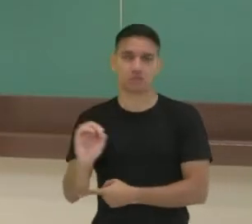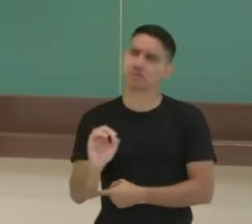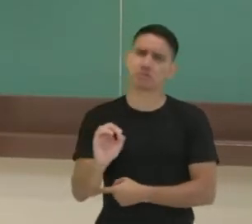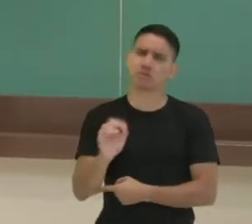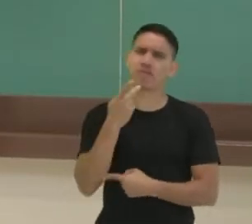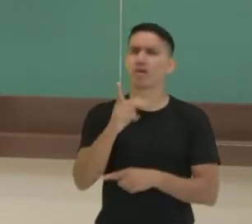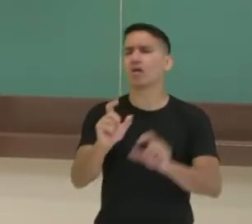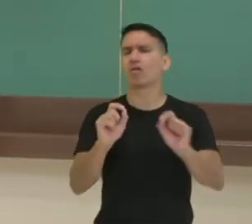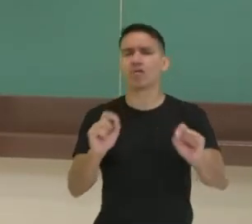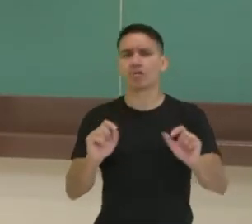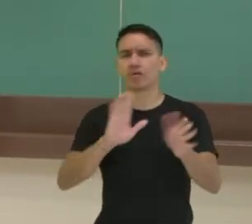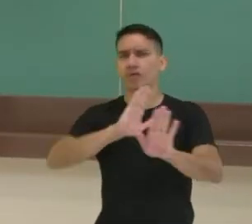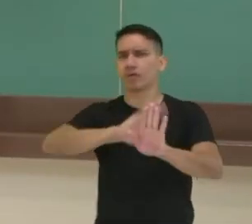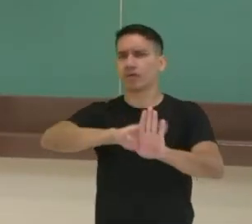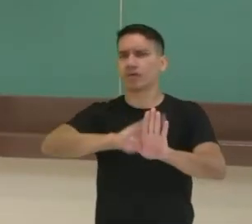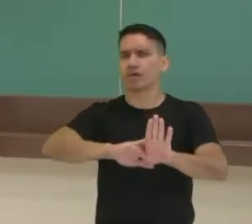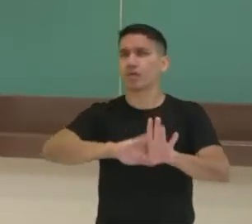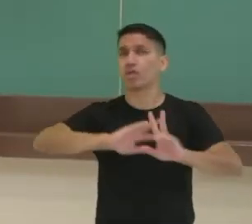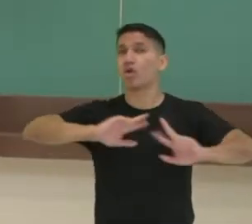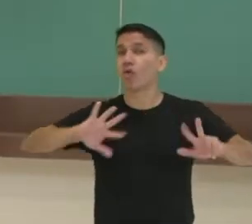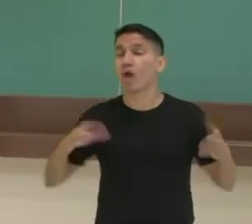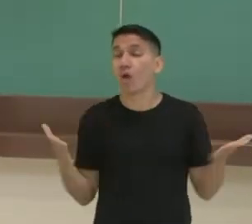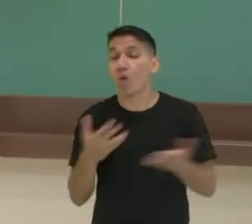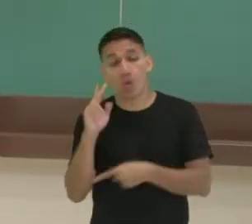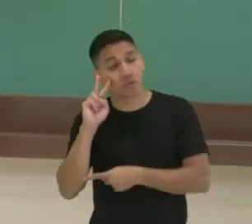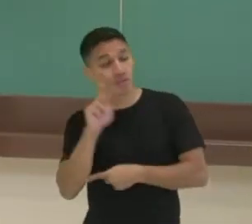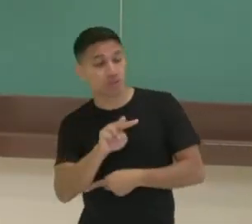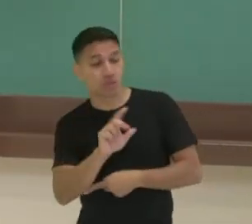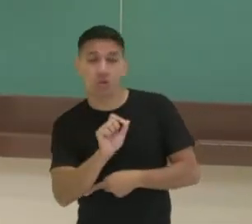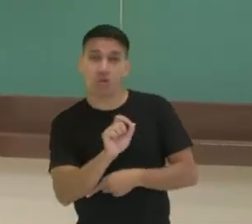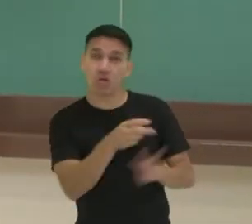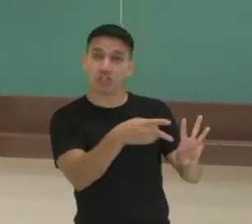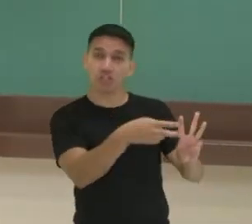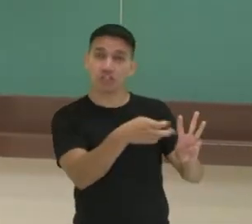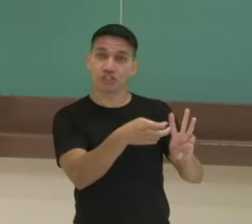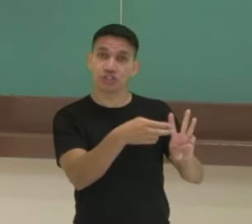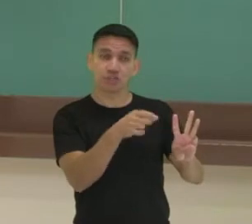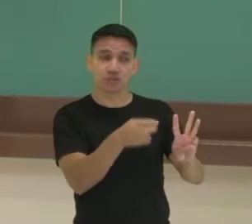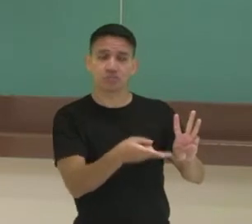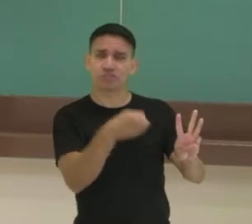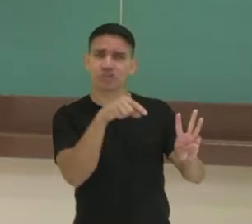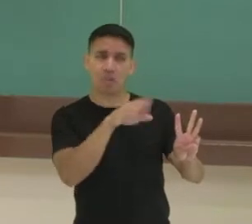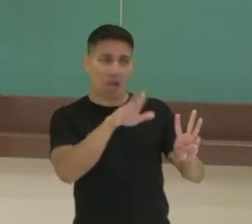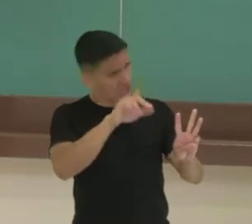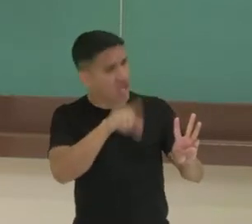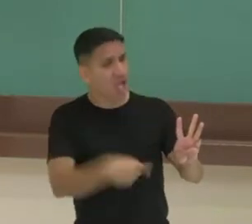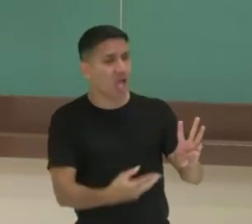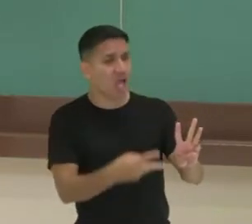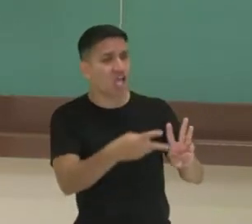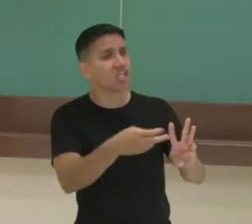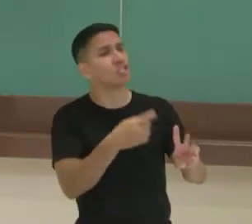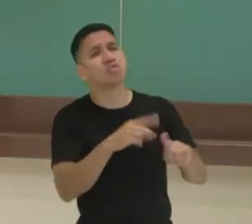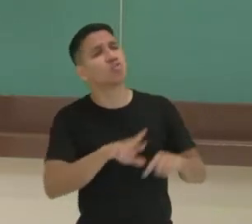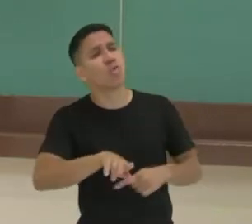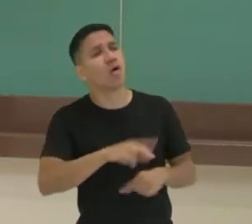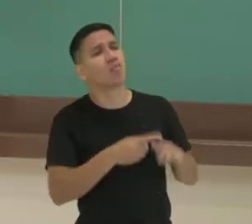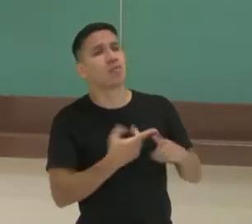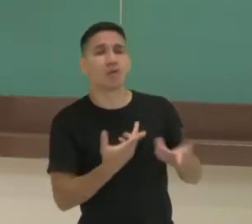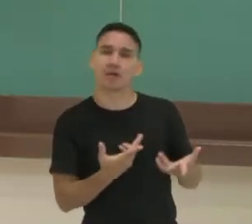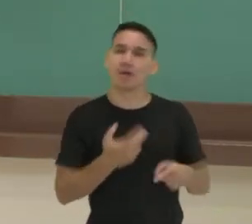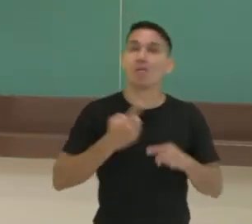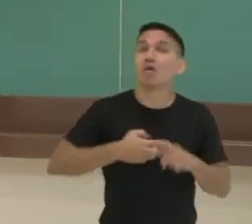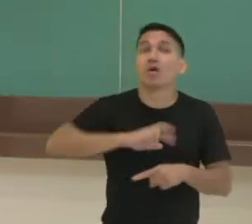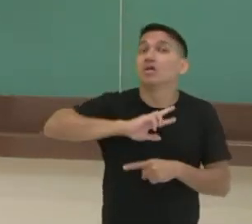não deve olhar os índios de hoje, né, e observar e falar, mas não são índios, por quê? Porque não são os índios